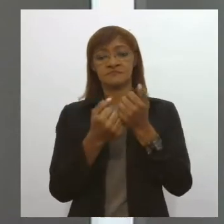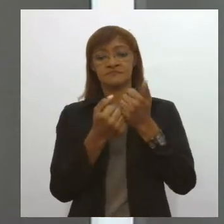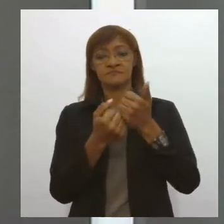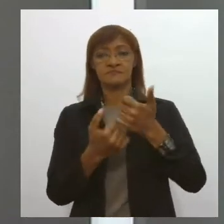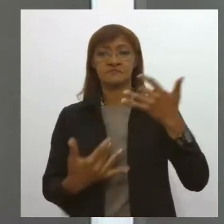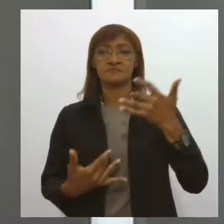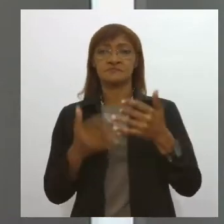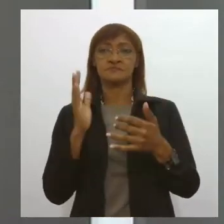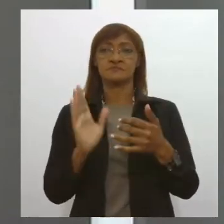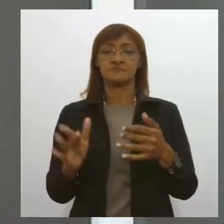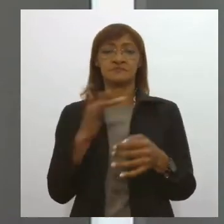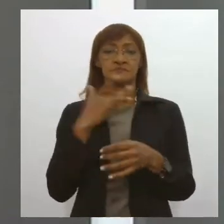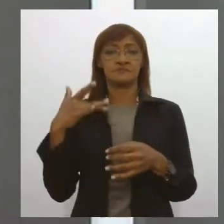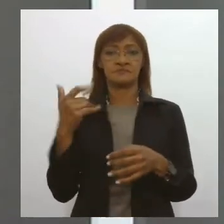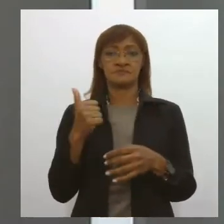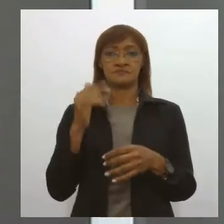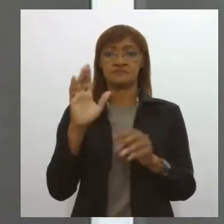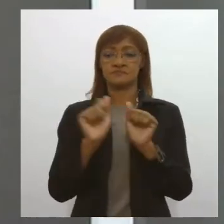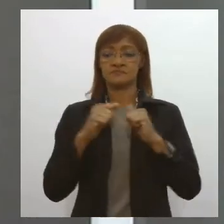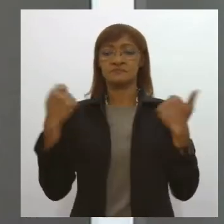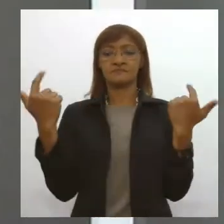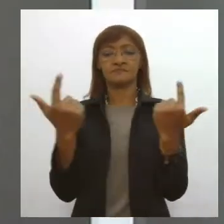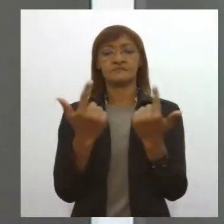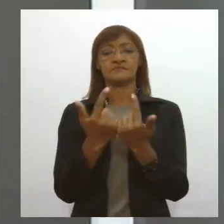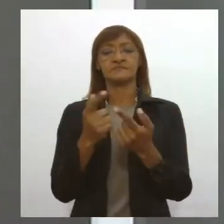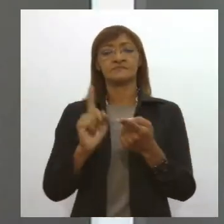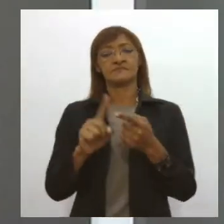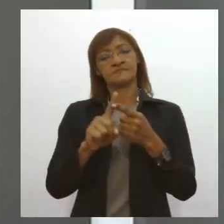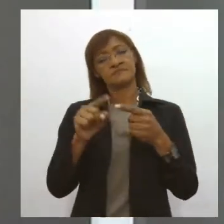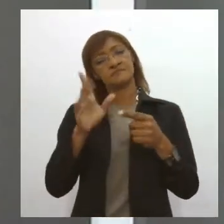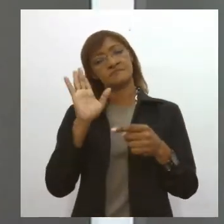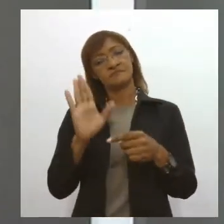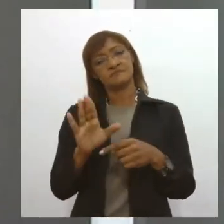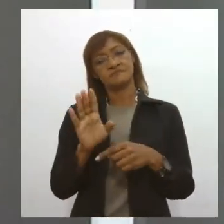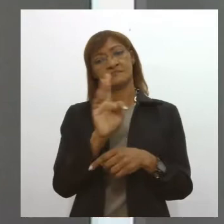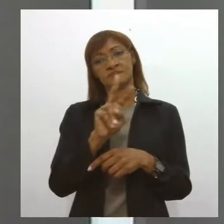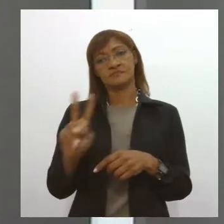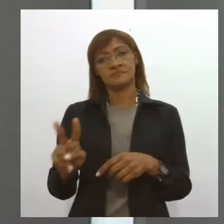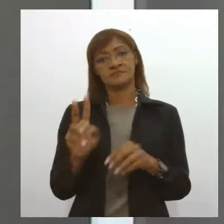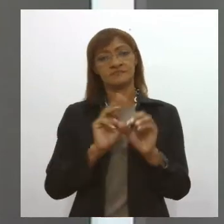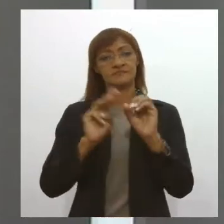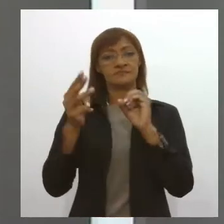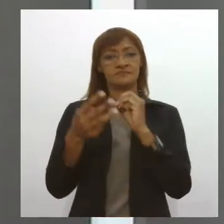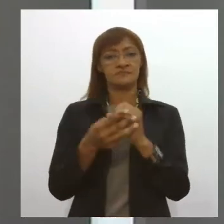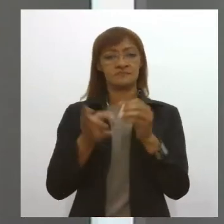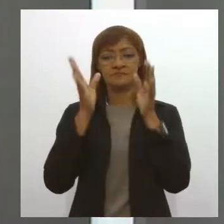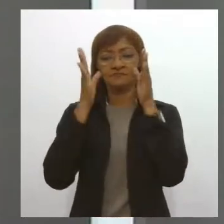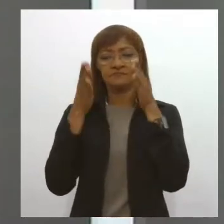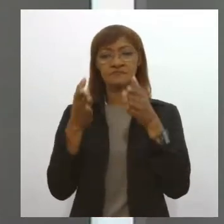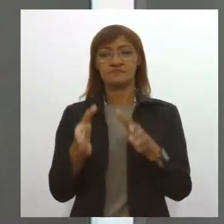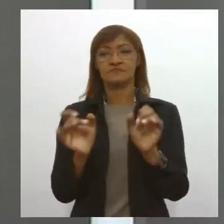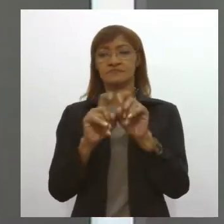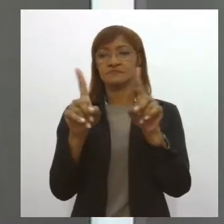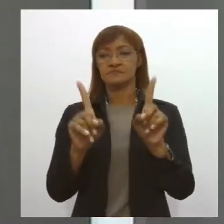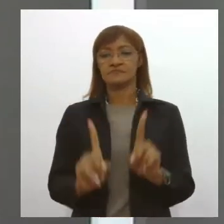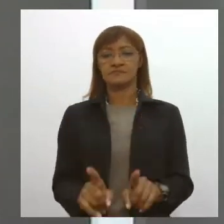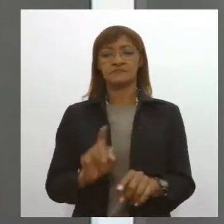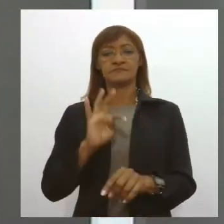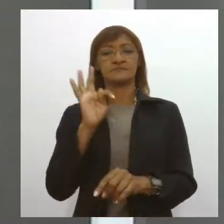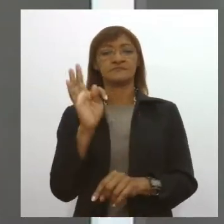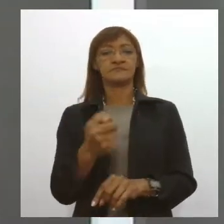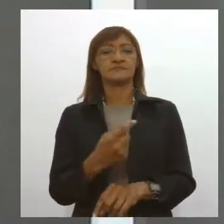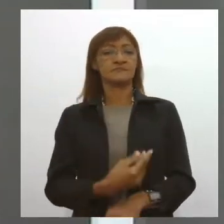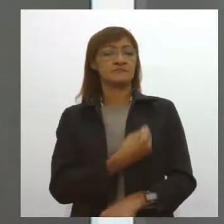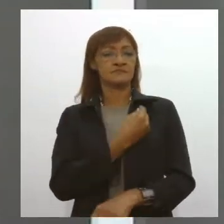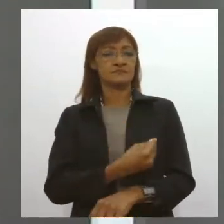à Saúde da Assembleia Legislativa e da TV Alese, será voltado para os servidores e o público em geral. A transmissão do webinar